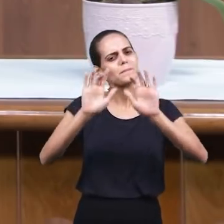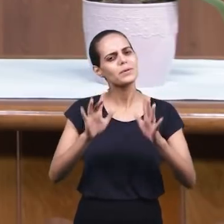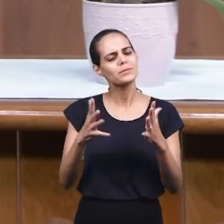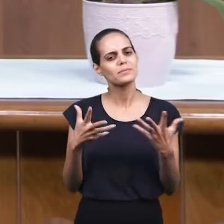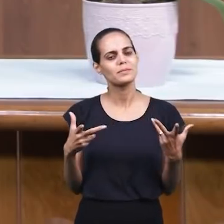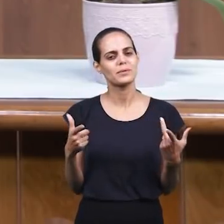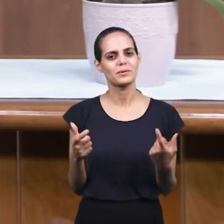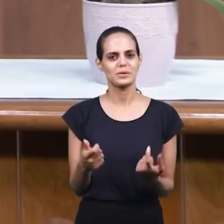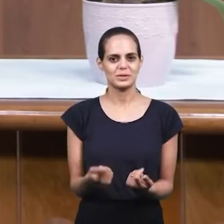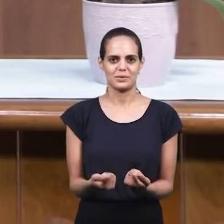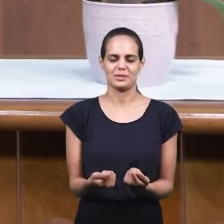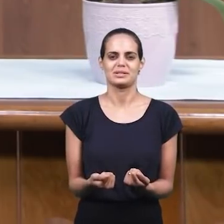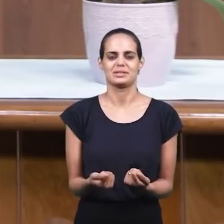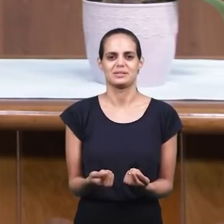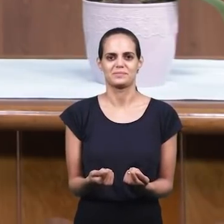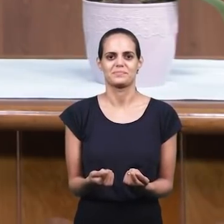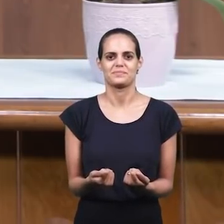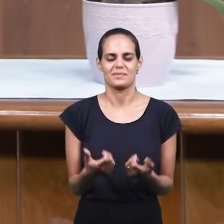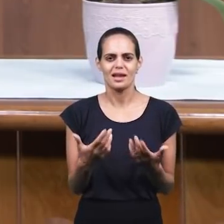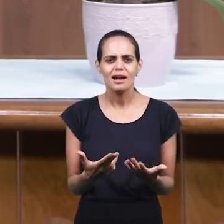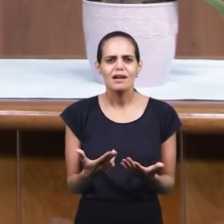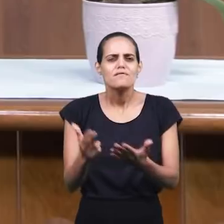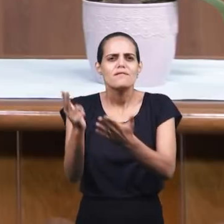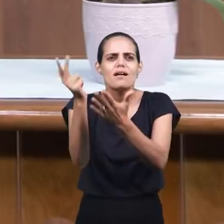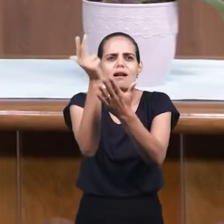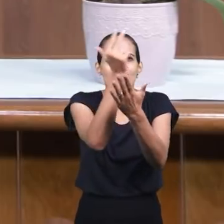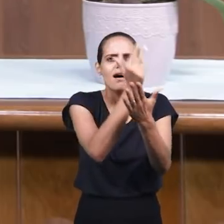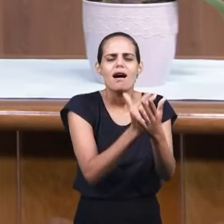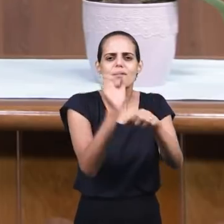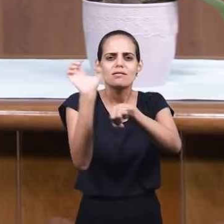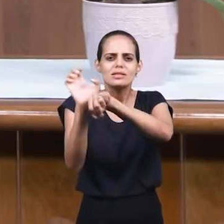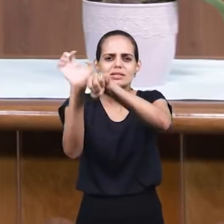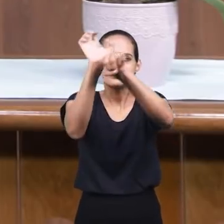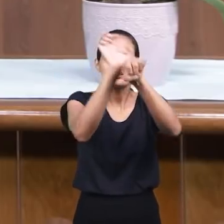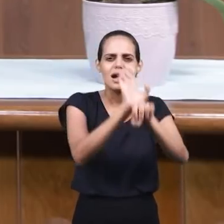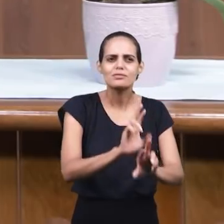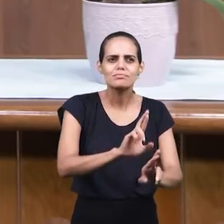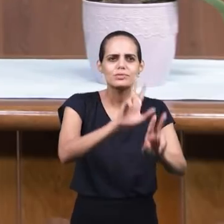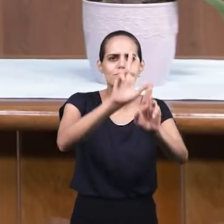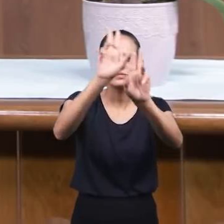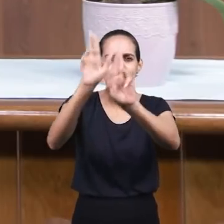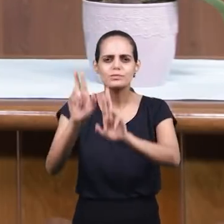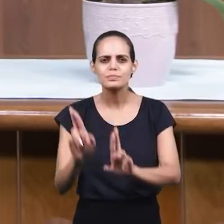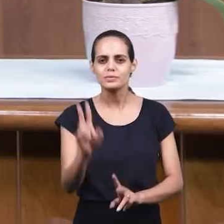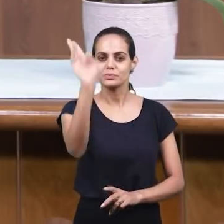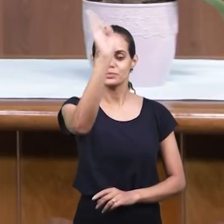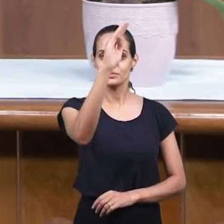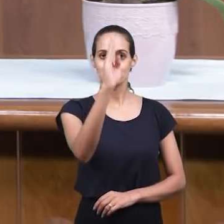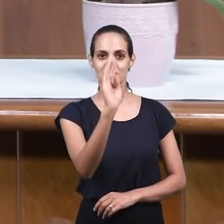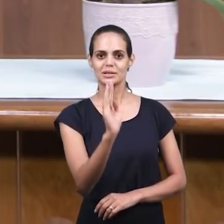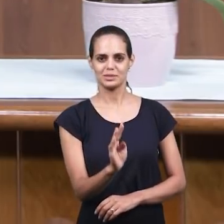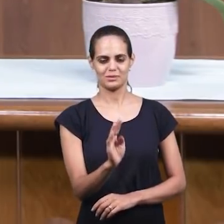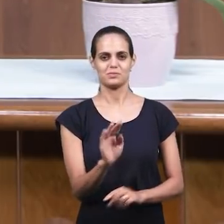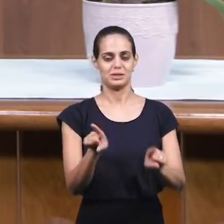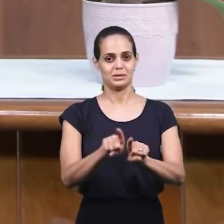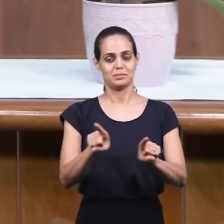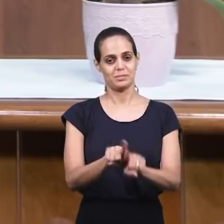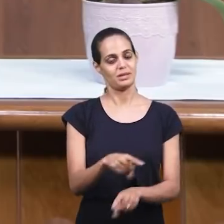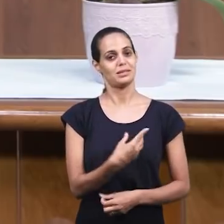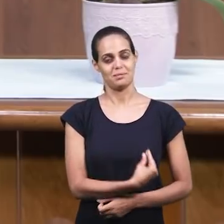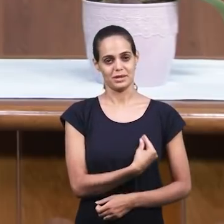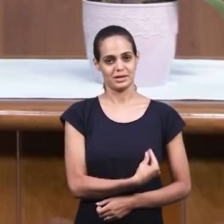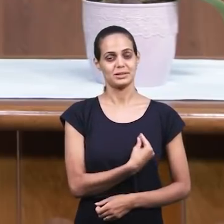sobre isso, sobre essa diversidade, de estados, de lugares diferentes e da participação